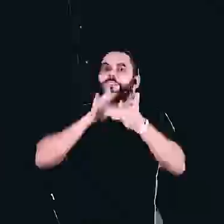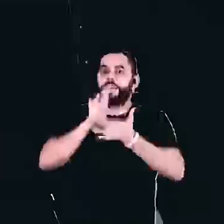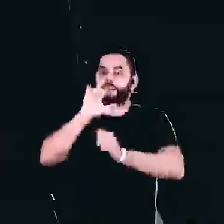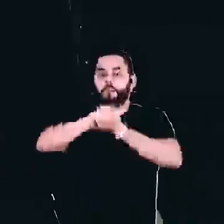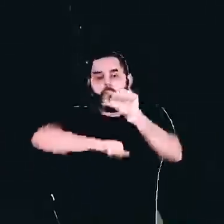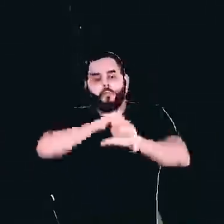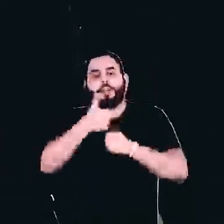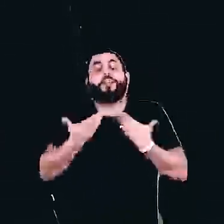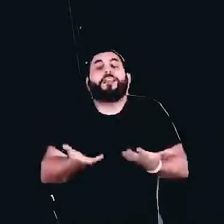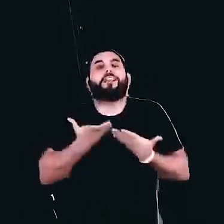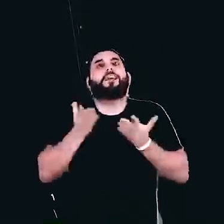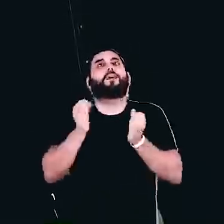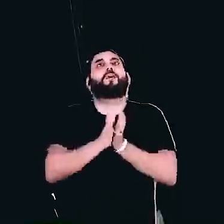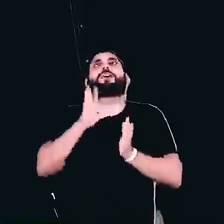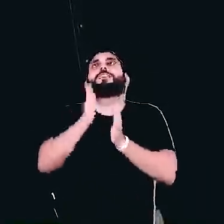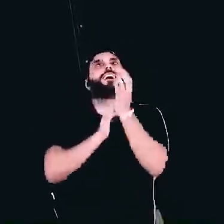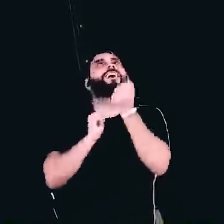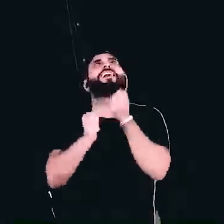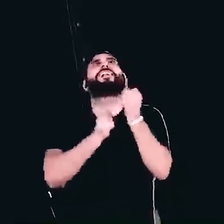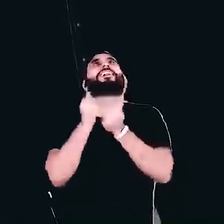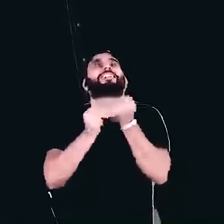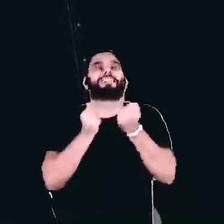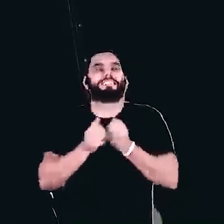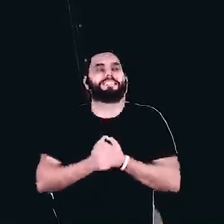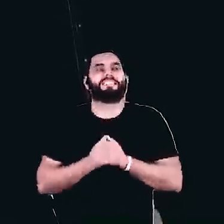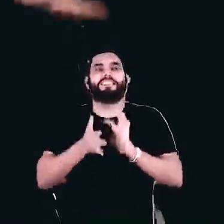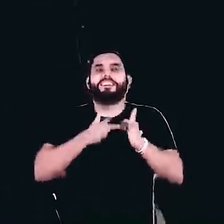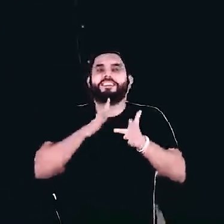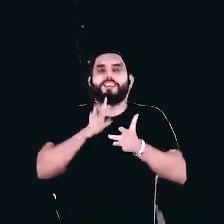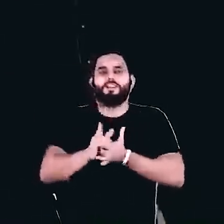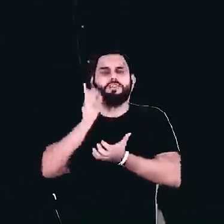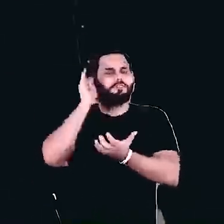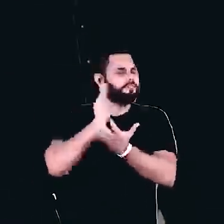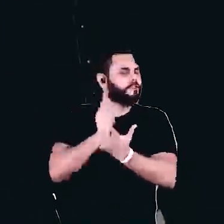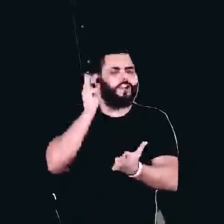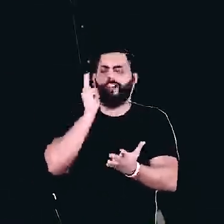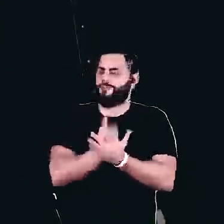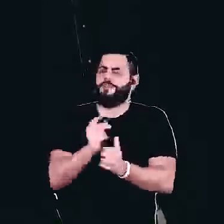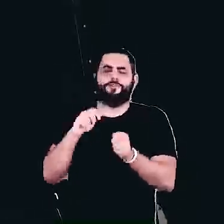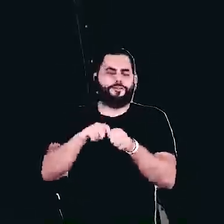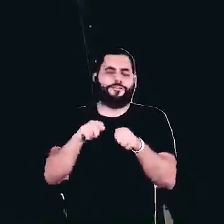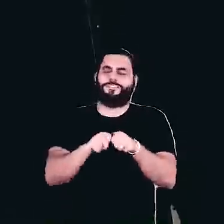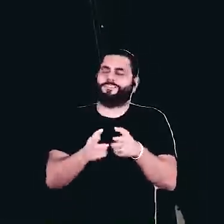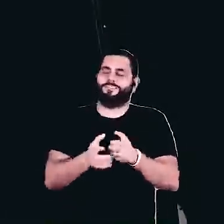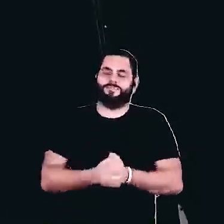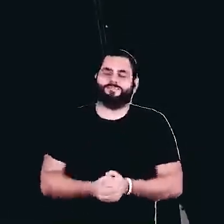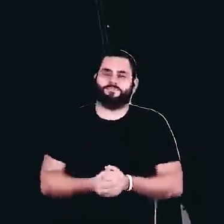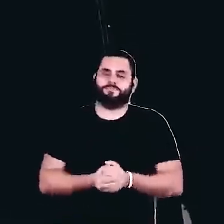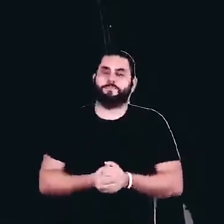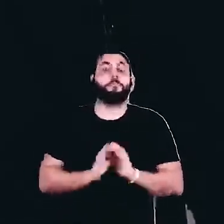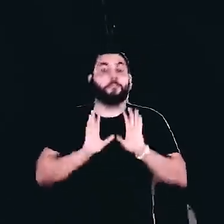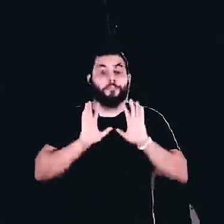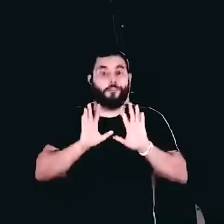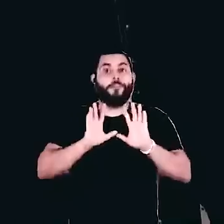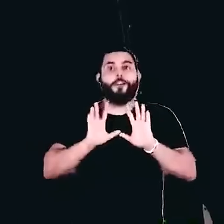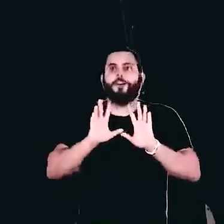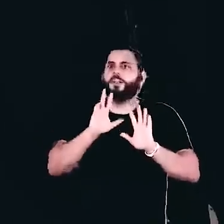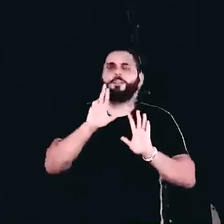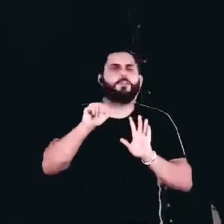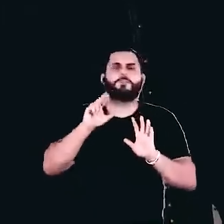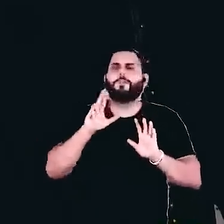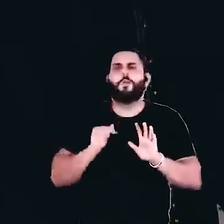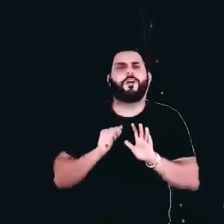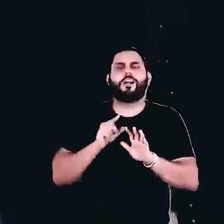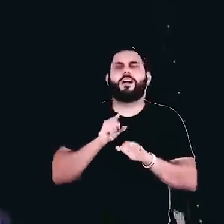qualquer pessoa, ainda bem, glória a Deus, aleluia. Porque Jesus sempre dá um jeito, não é? A gente nunca